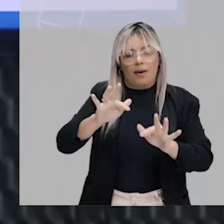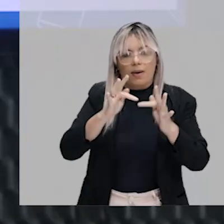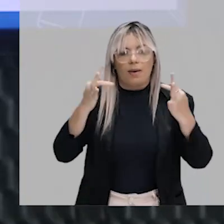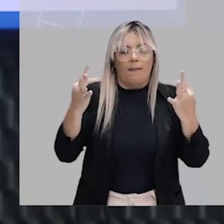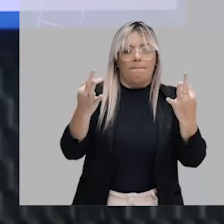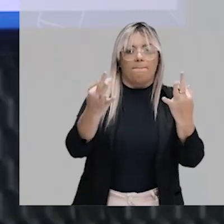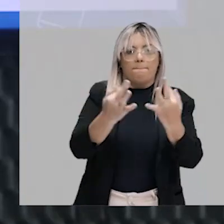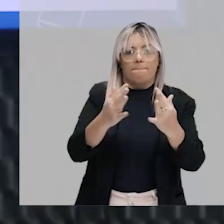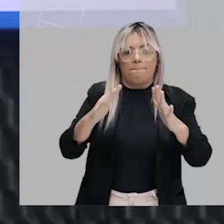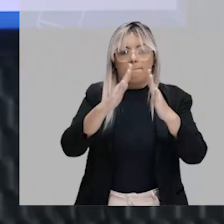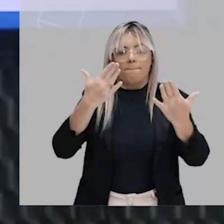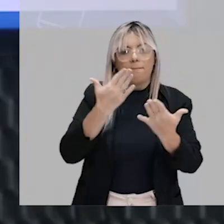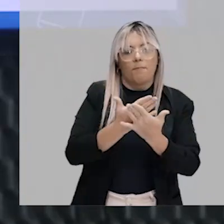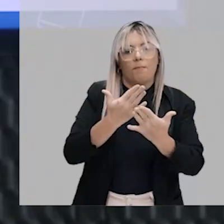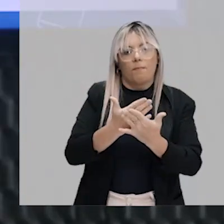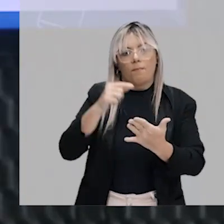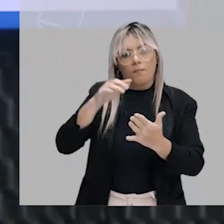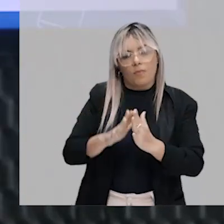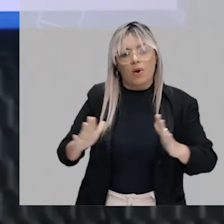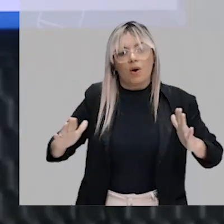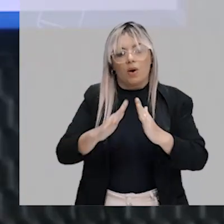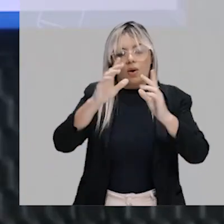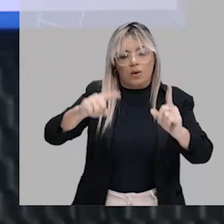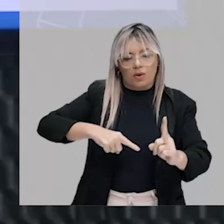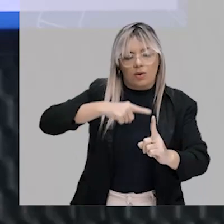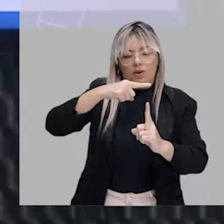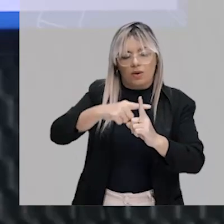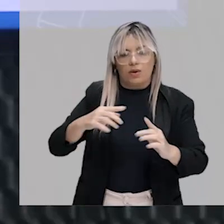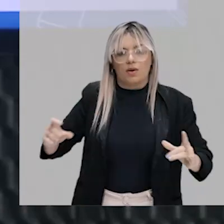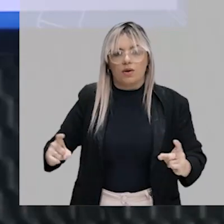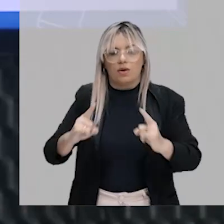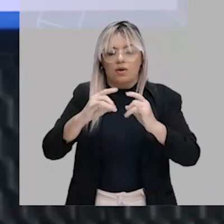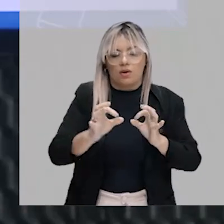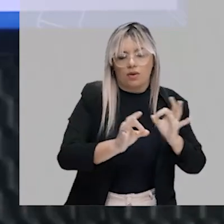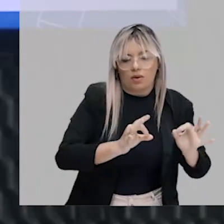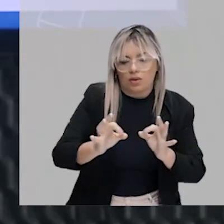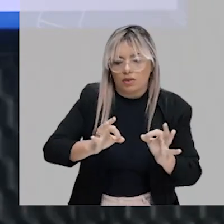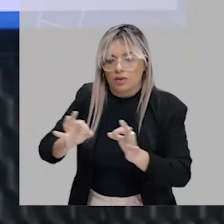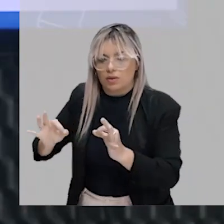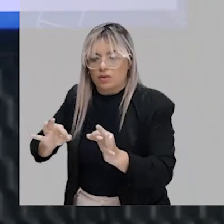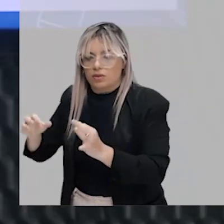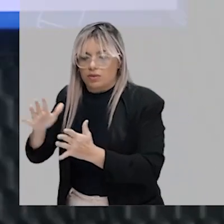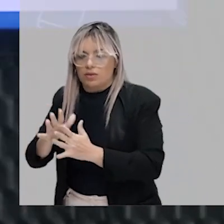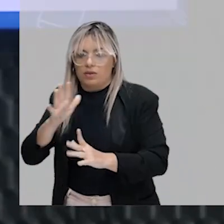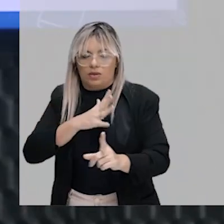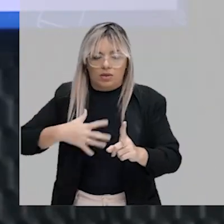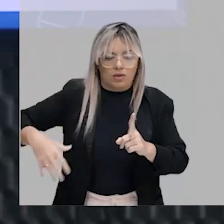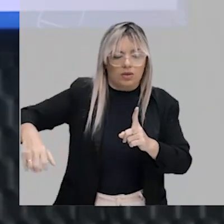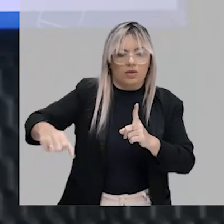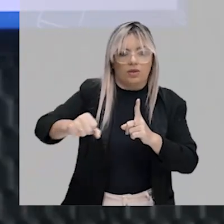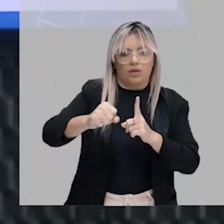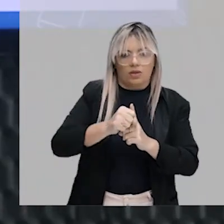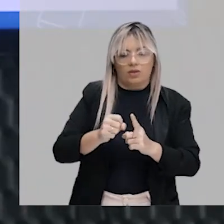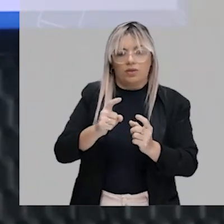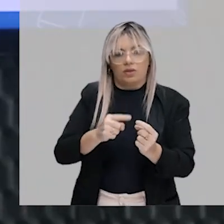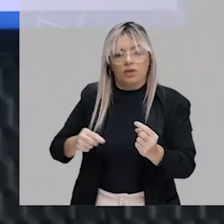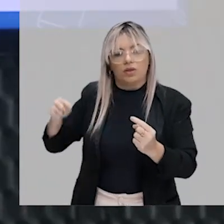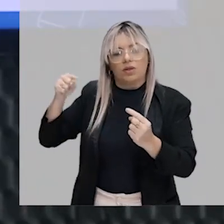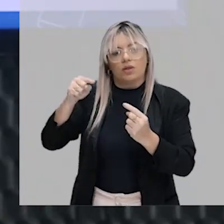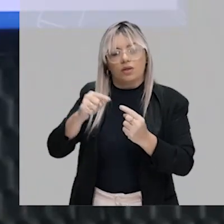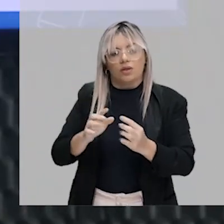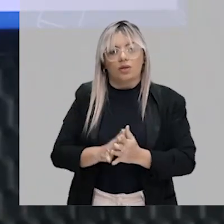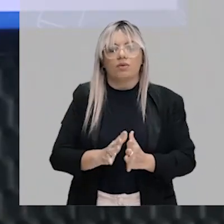a igreja. E as instituições precisam estar bem preparadas para que a sociedade seja saudável. É essa que